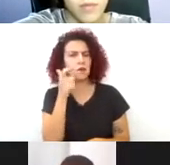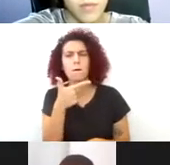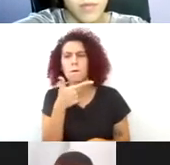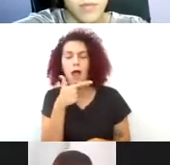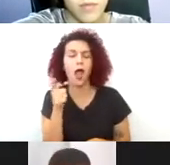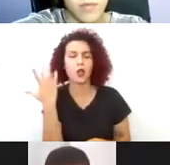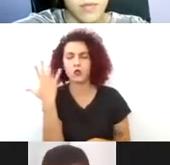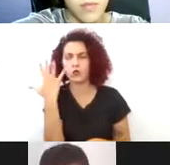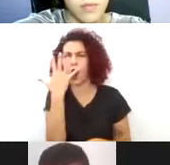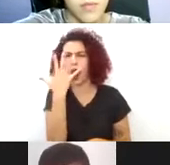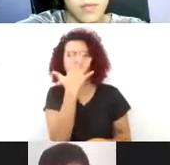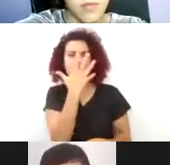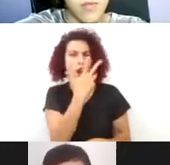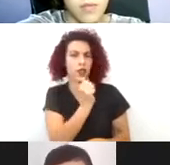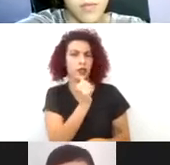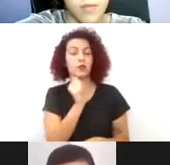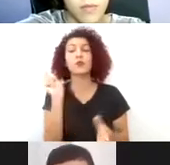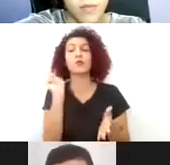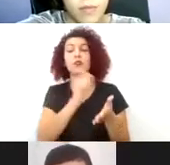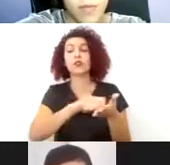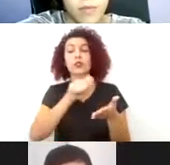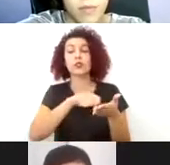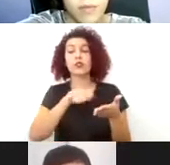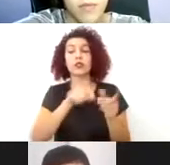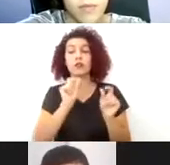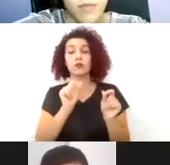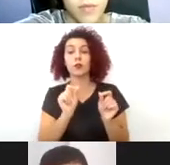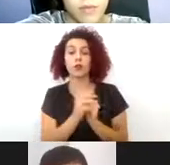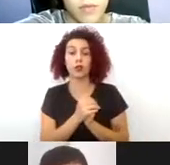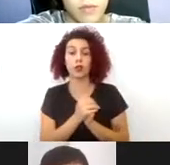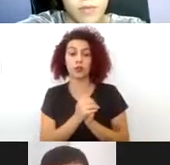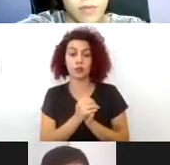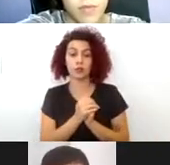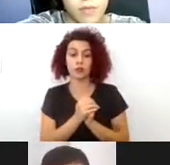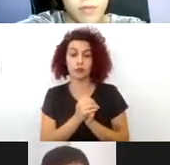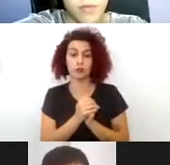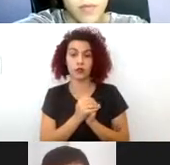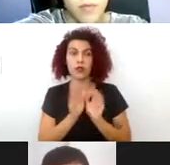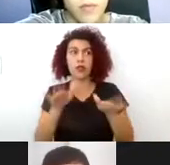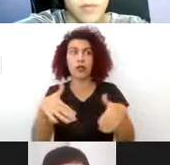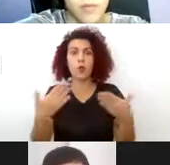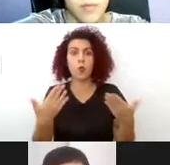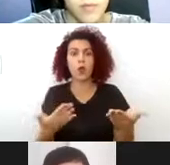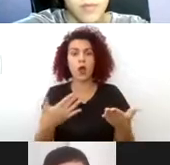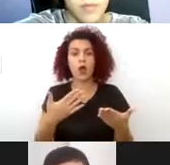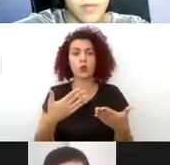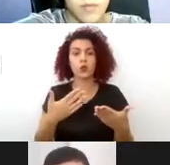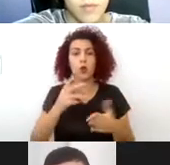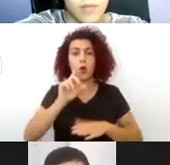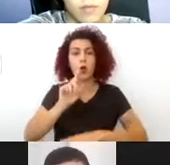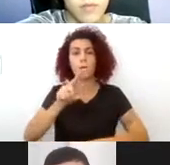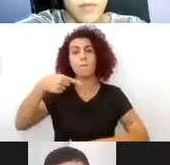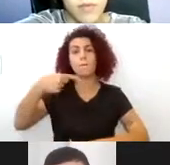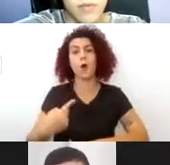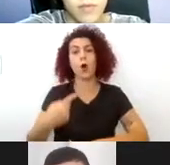é vai escrever a pergunta que é quando foi o pós-colonial esse texto está